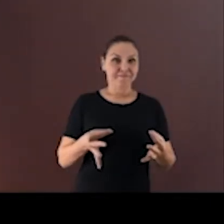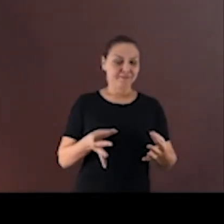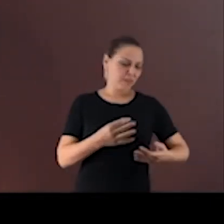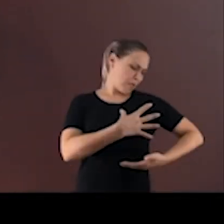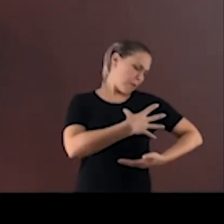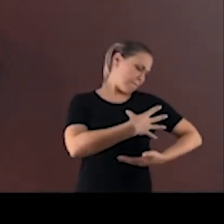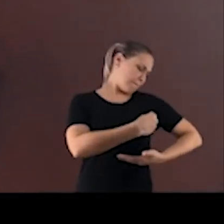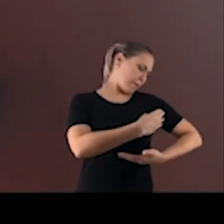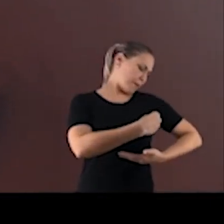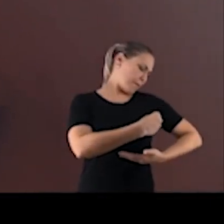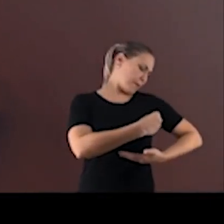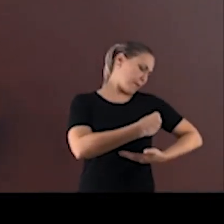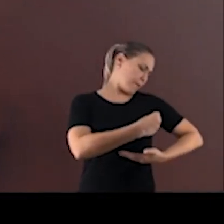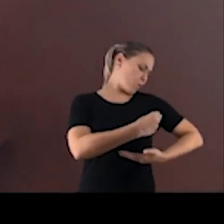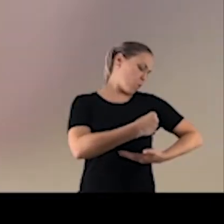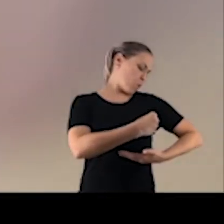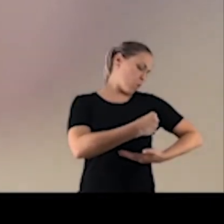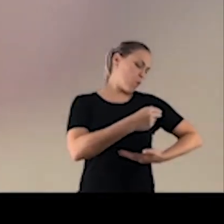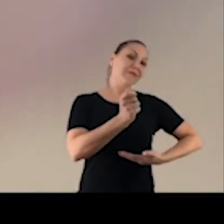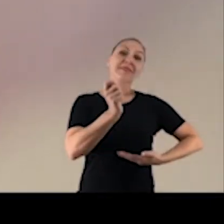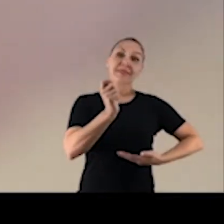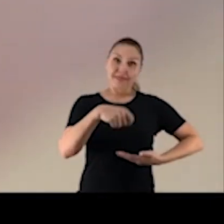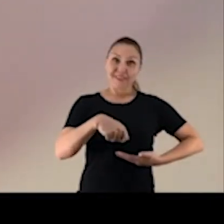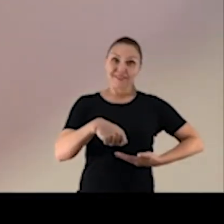Mães que amamentam no peito.